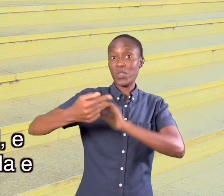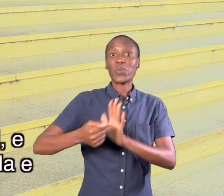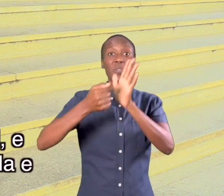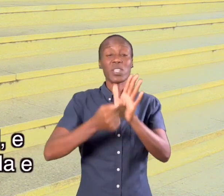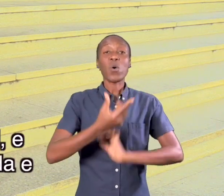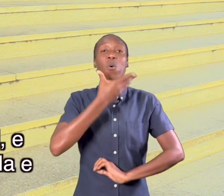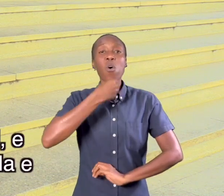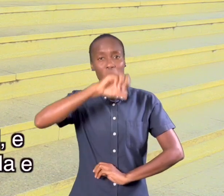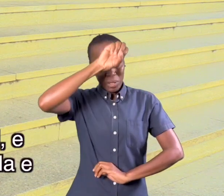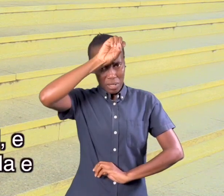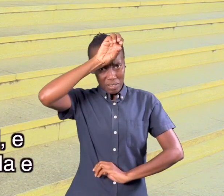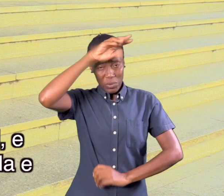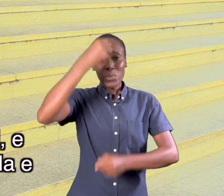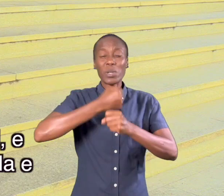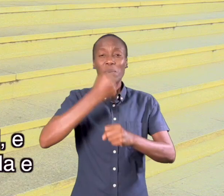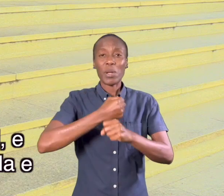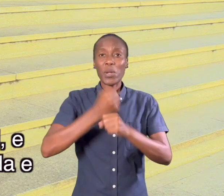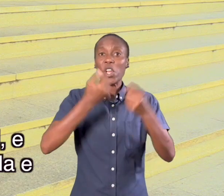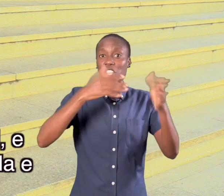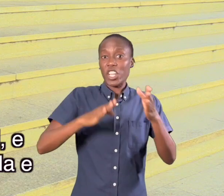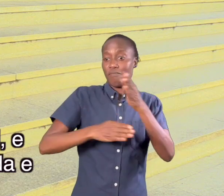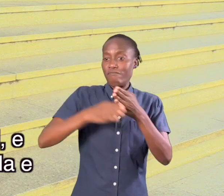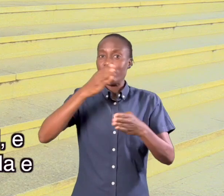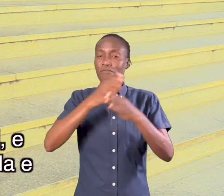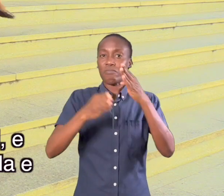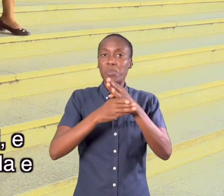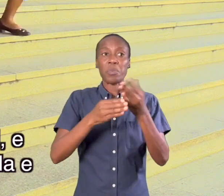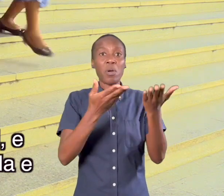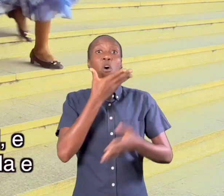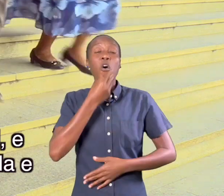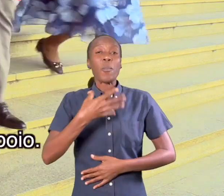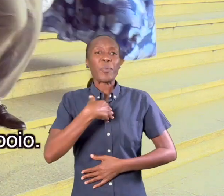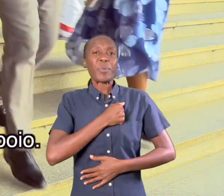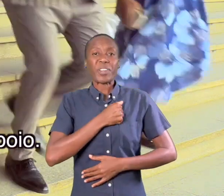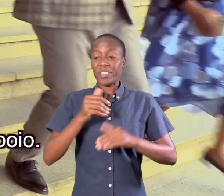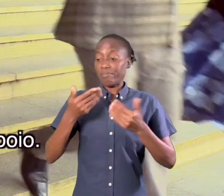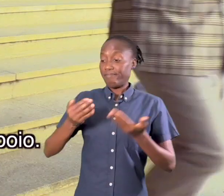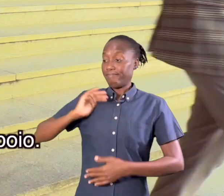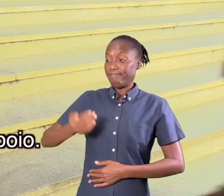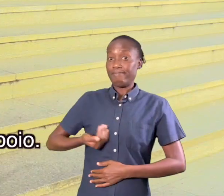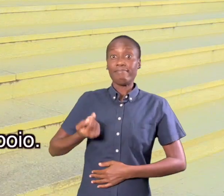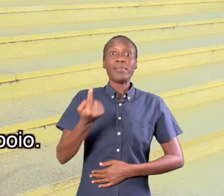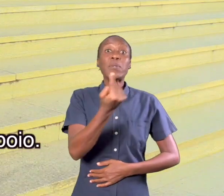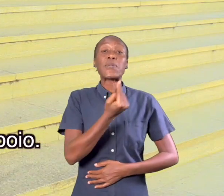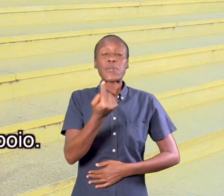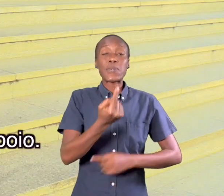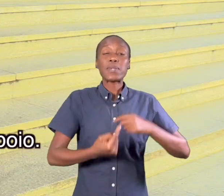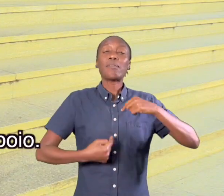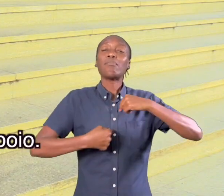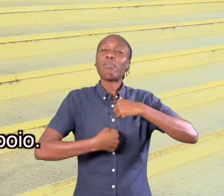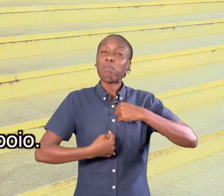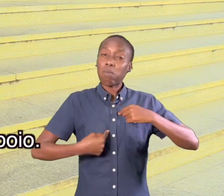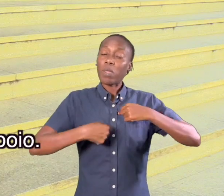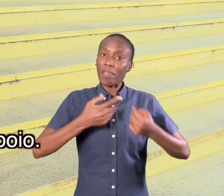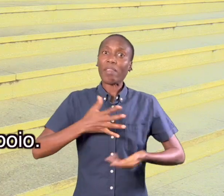exemplo, o marido trabalhava, por exemplo, na África do Sul, conseguiu construir a casa, mas ele perdeu a vida e ela está vulnerável daquele